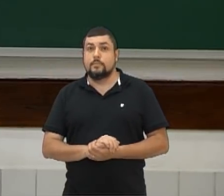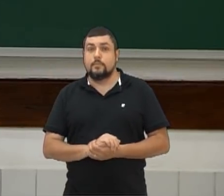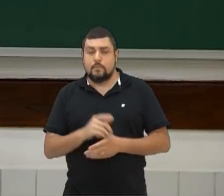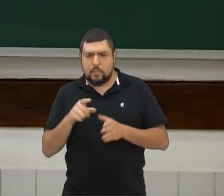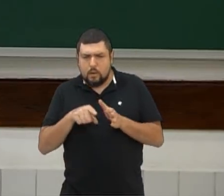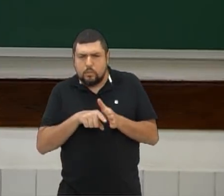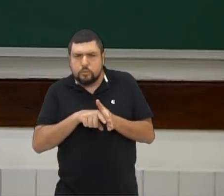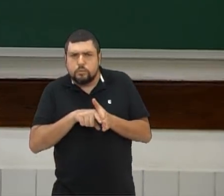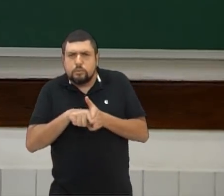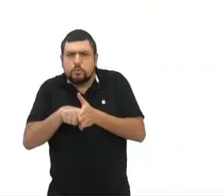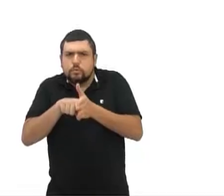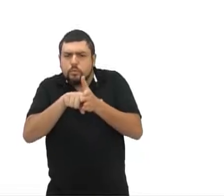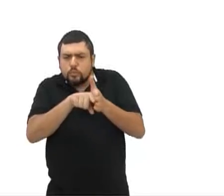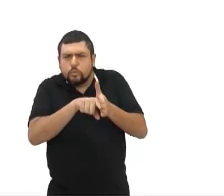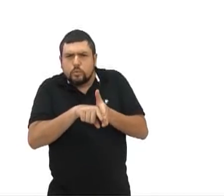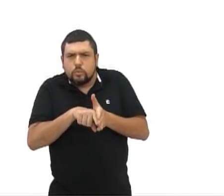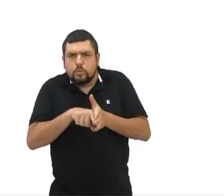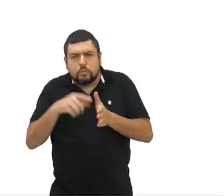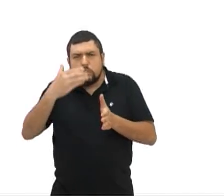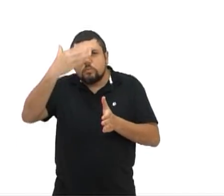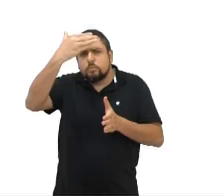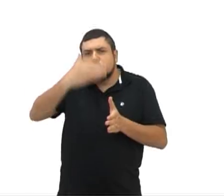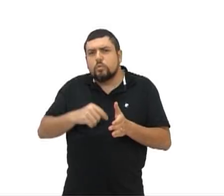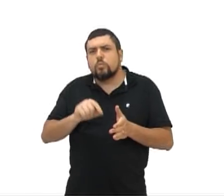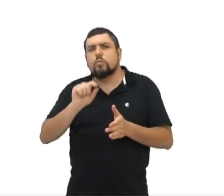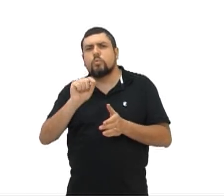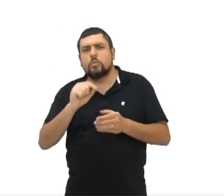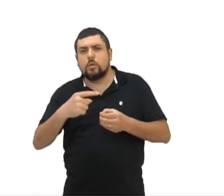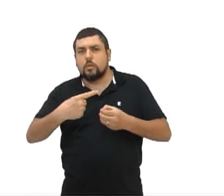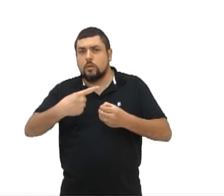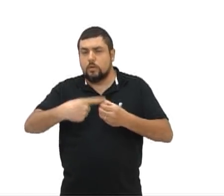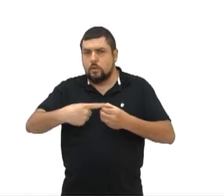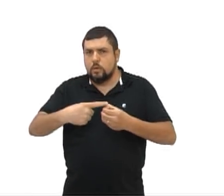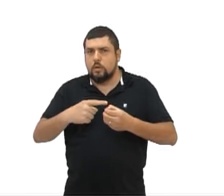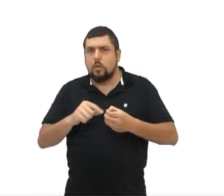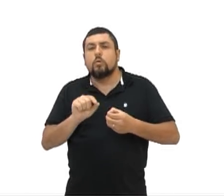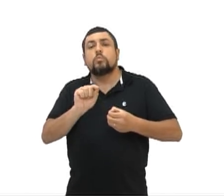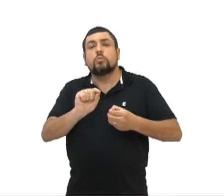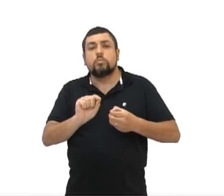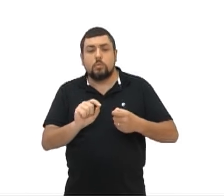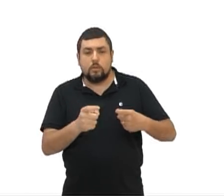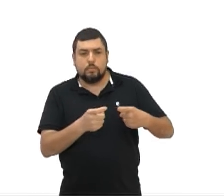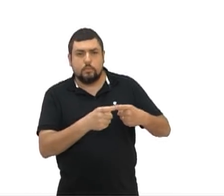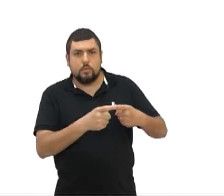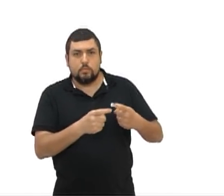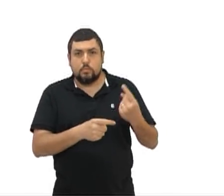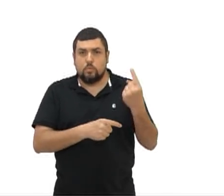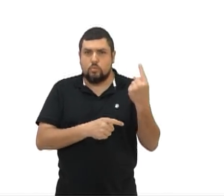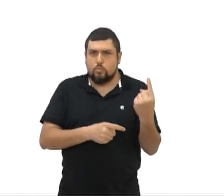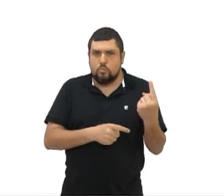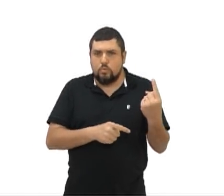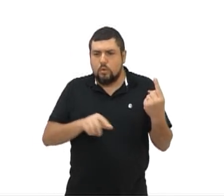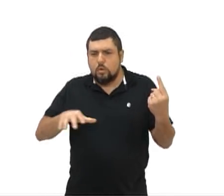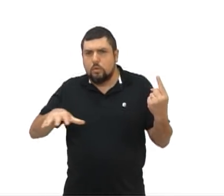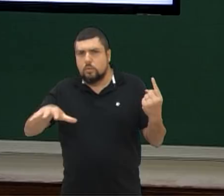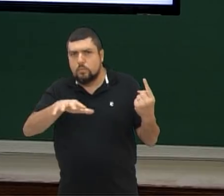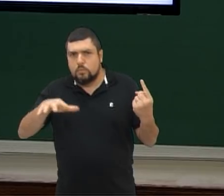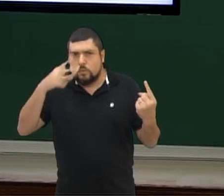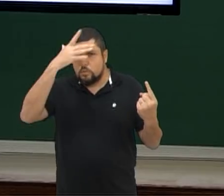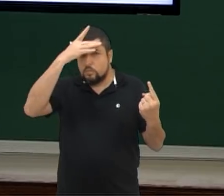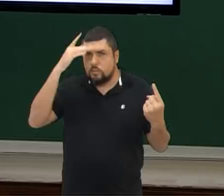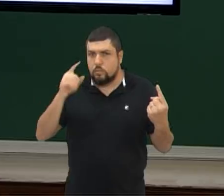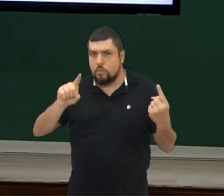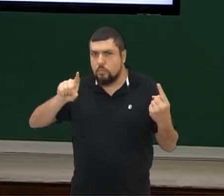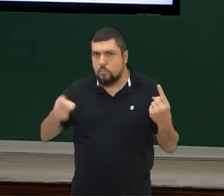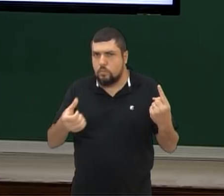pesquisa mostrou que a cidade X existe um médico para cada 1.600 habitantes. Se